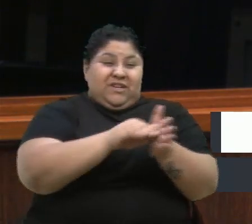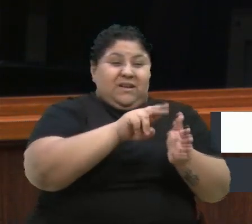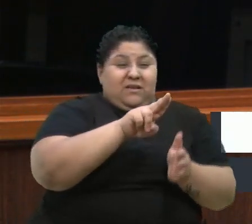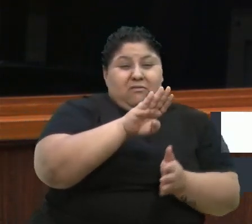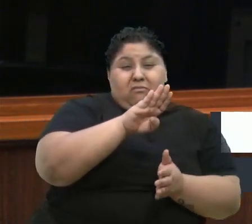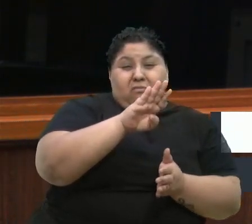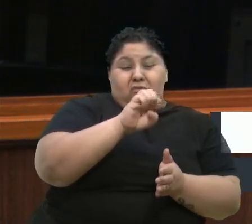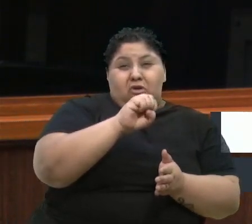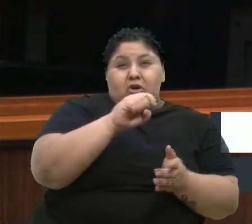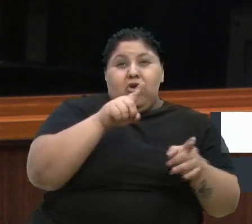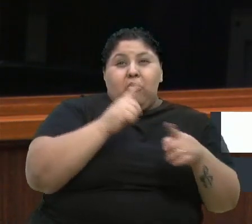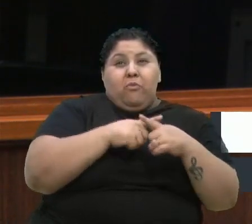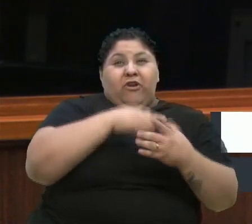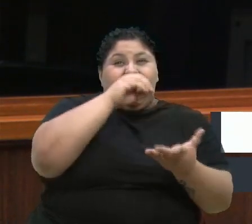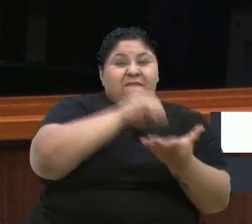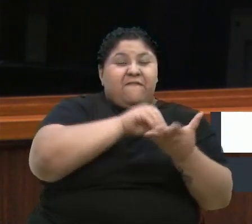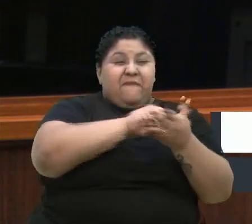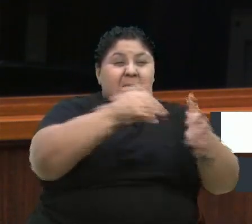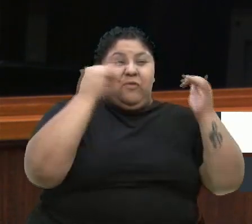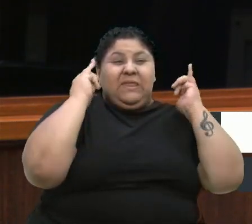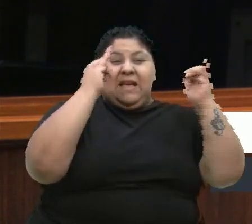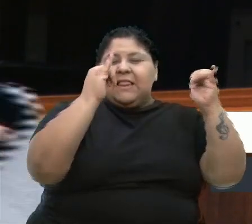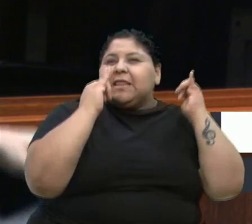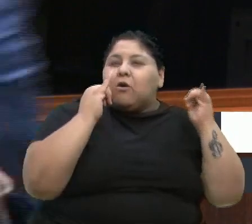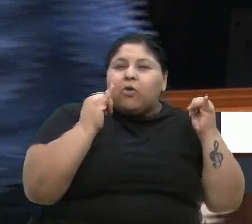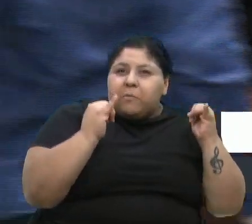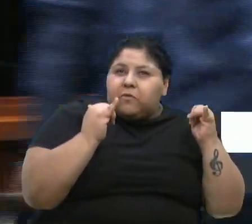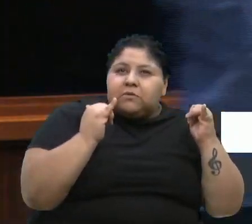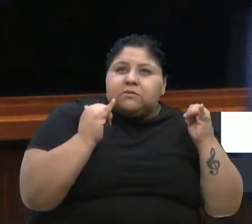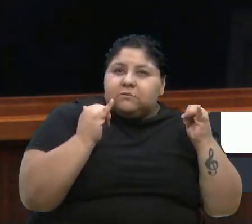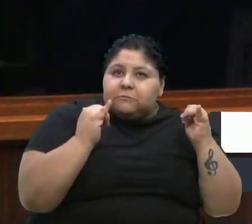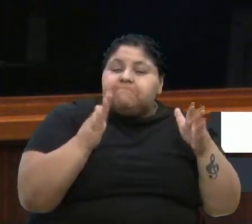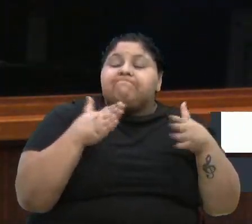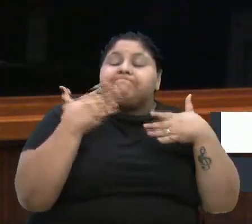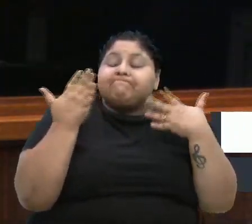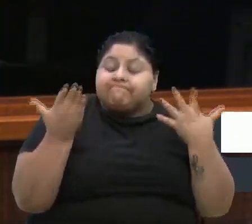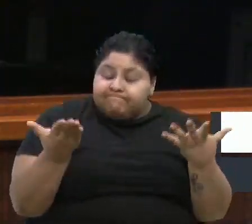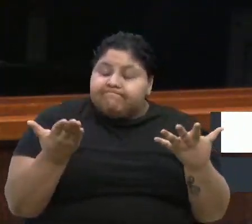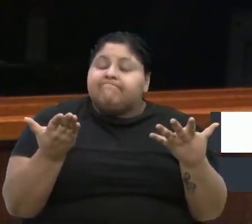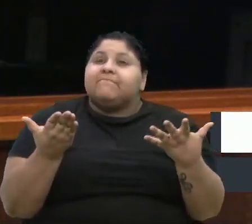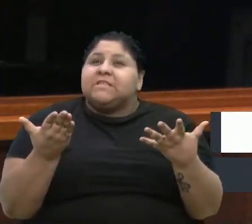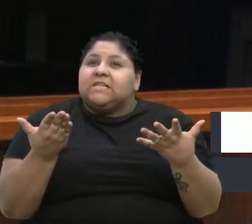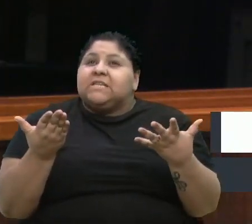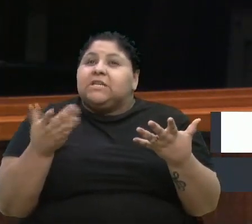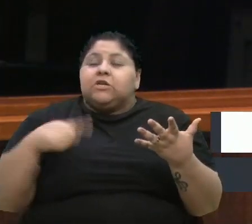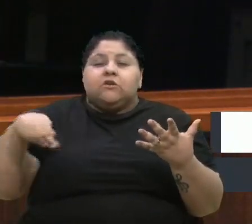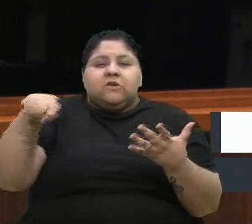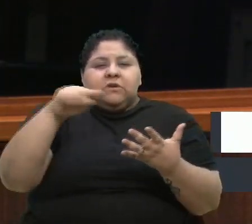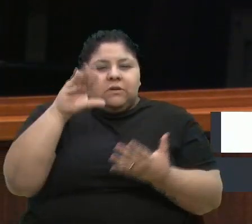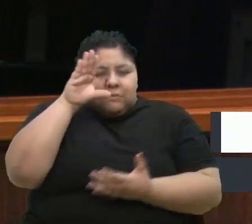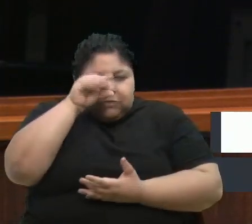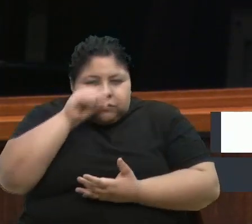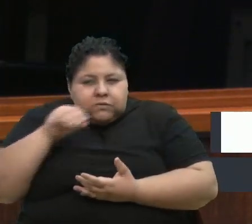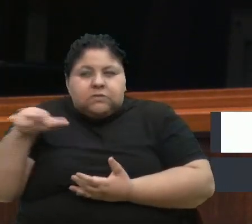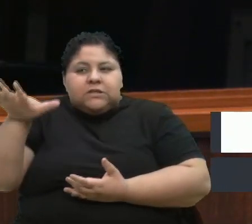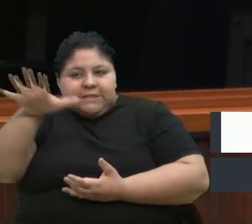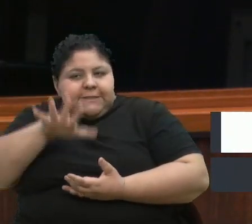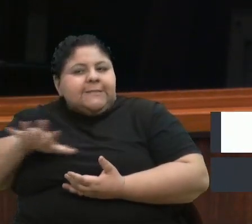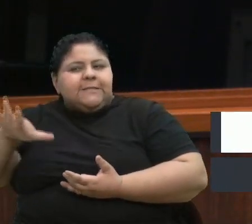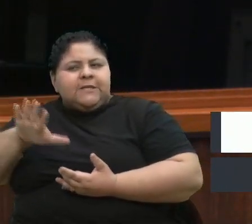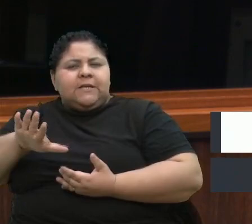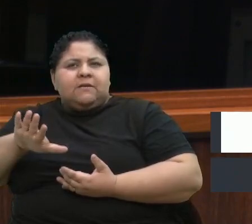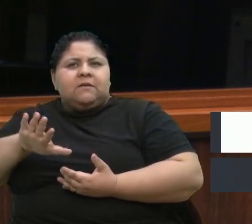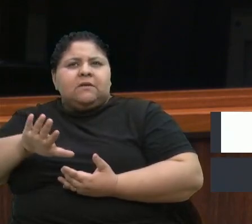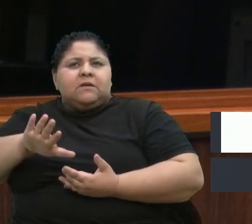tem transporte, porque não tem ônibus. Então, vamos fazer uma análise geral e